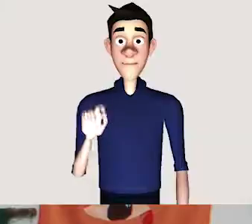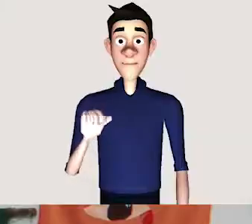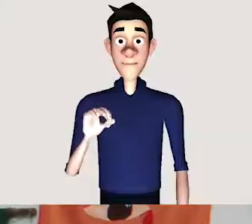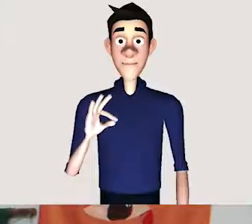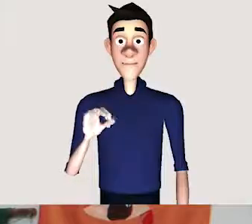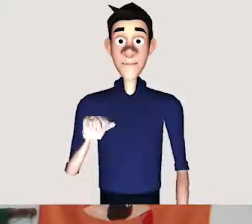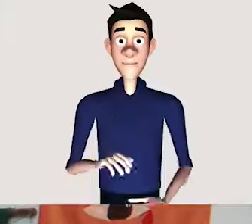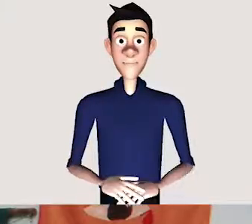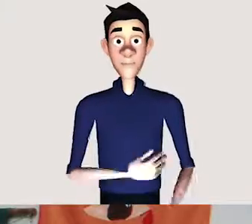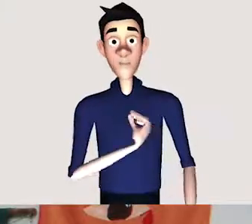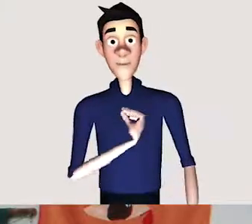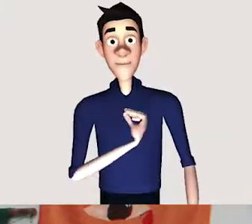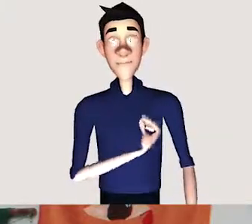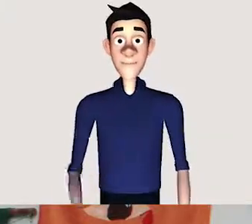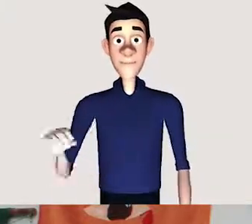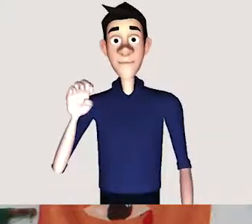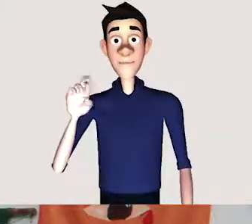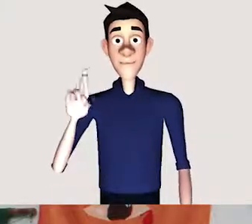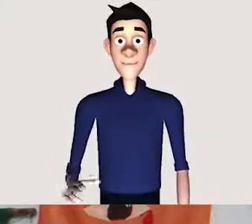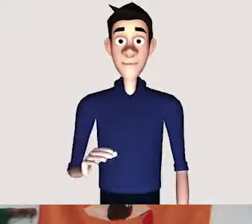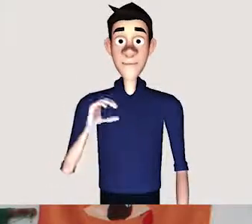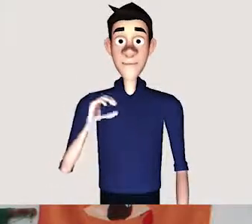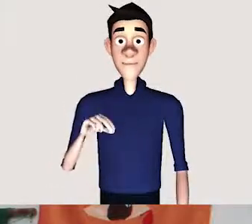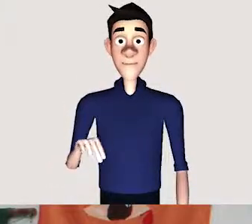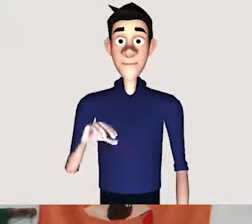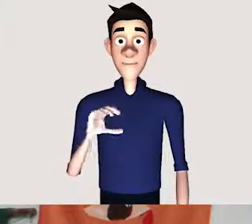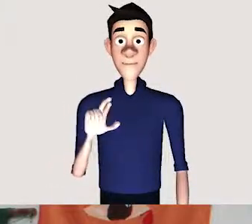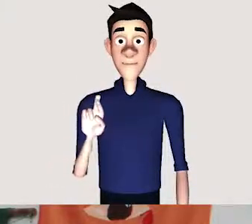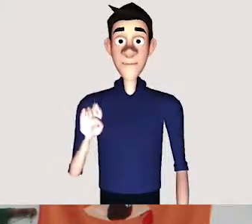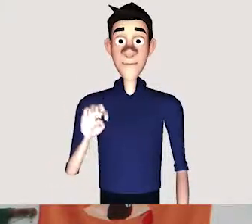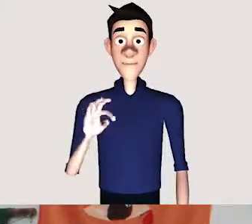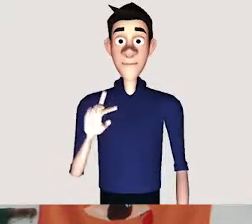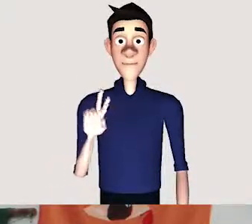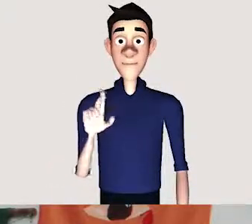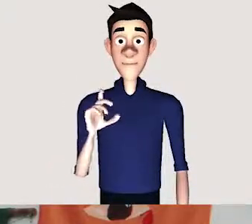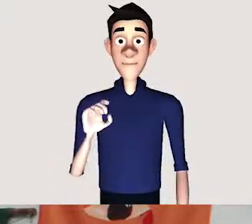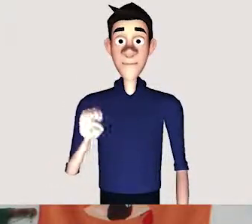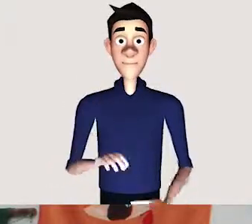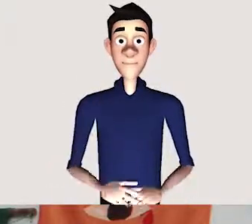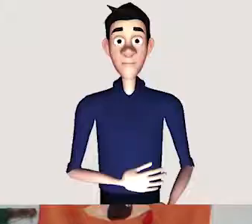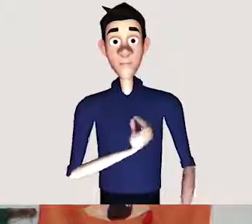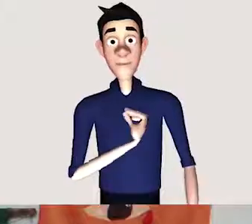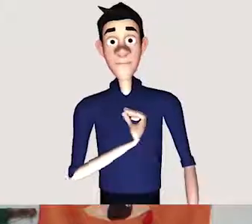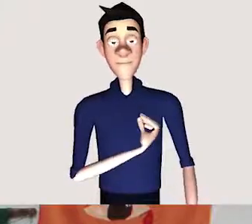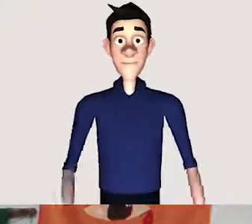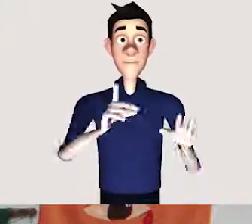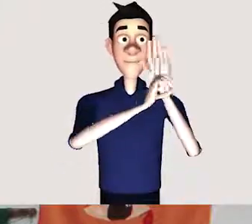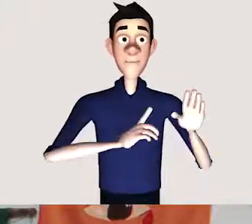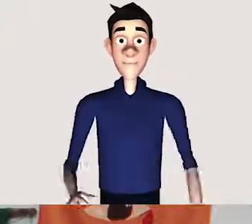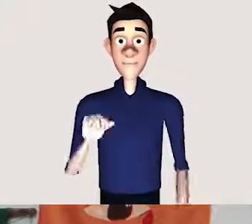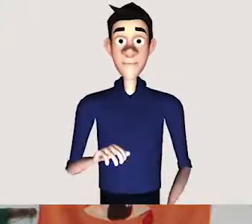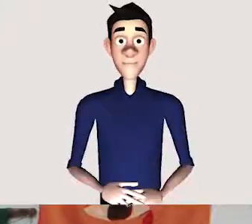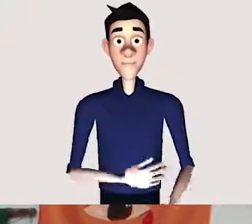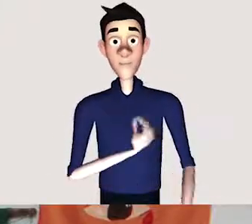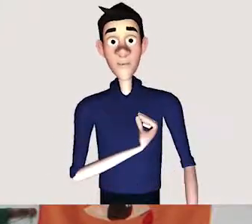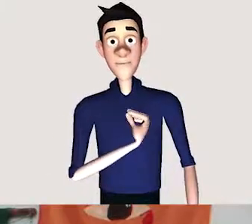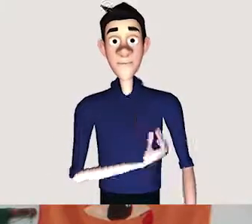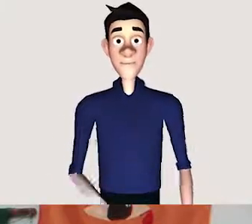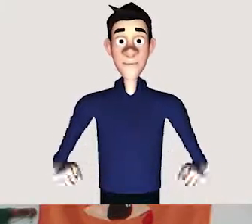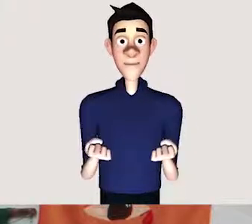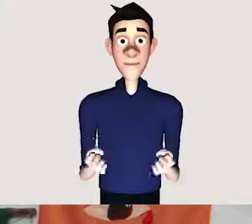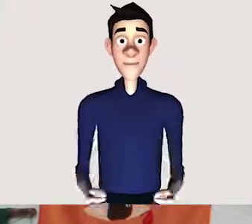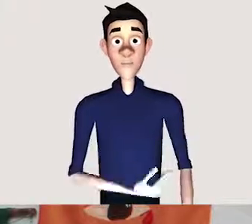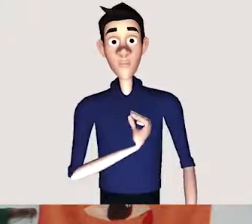favor da vida. E não de uma vida qualquer, não de uma vida abstrata, de uma vida concreta. É na concretude da